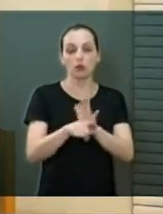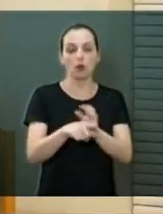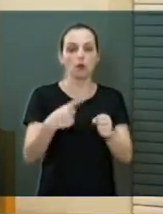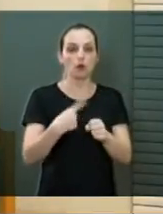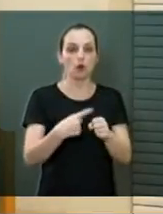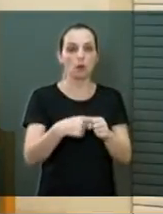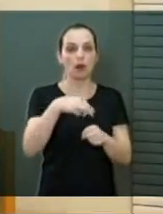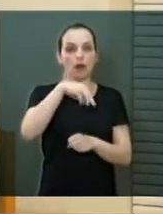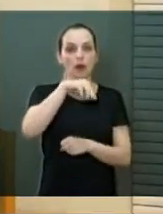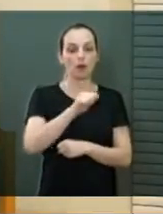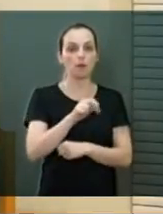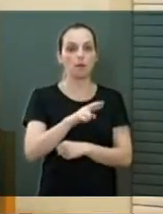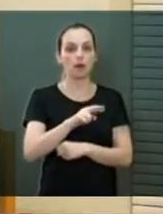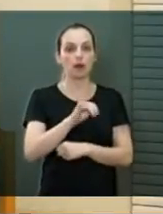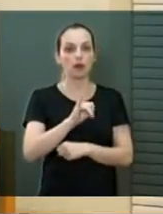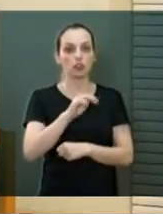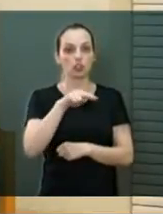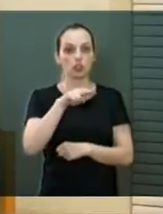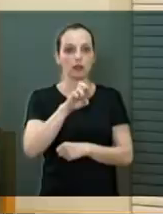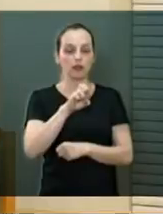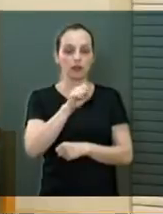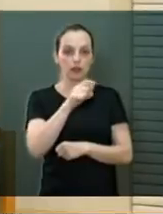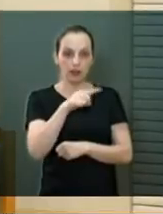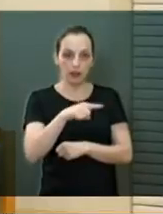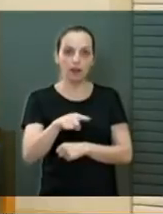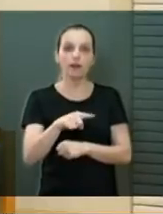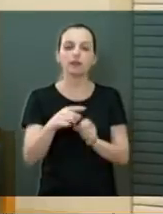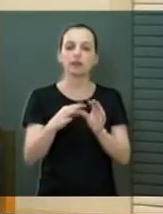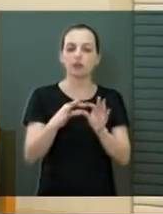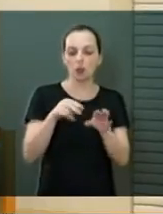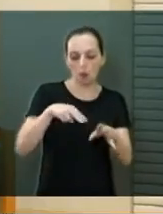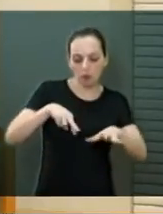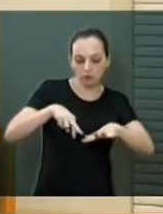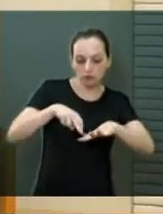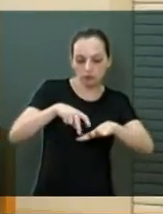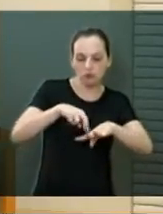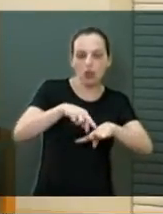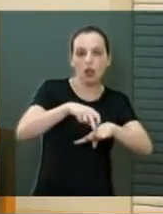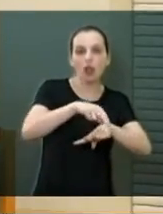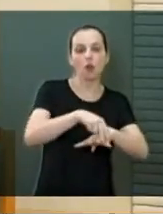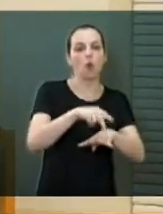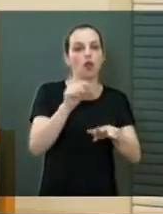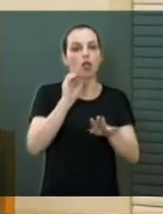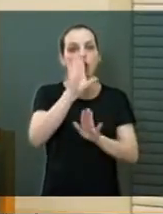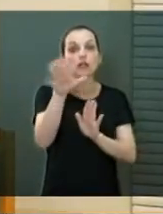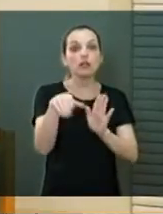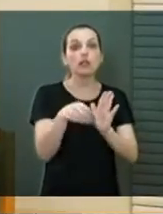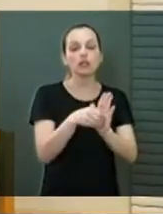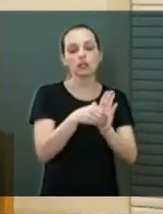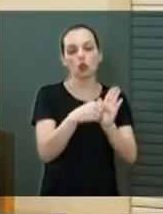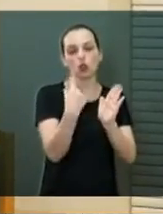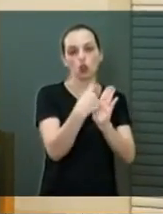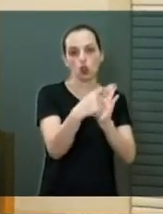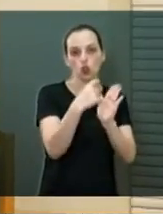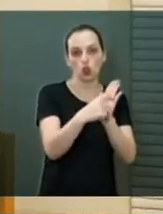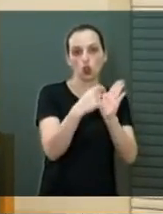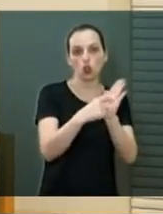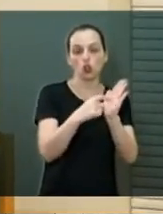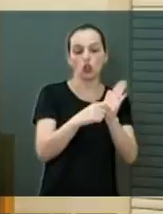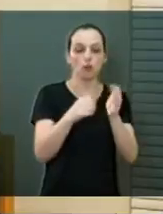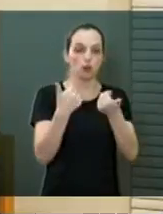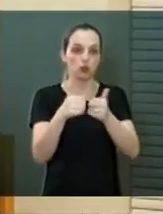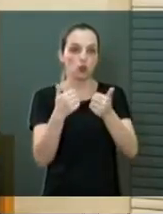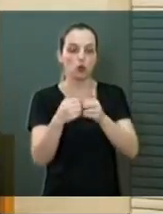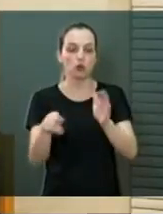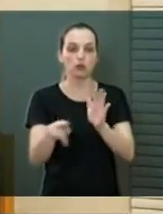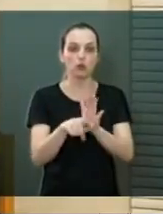Martinez, extensão de uma faixa de pedestres no mesmo bairro e um projeto de inserção dos nomes das linhas nas laterais dos ônibus, como já